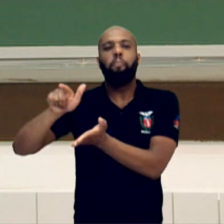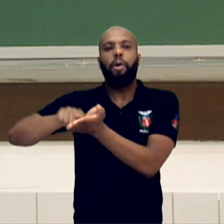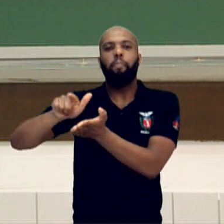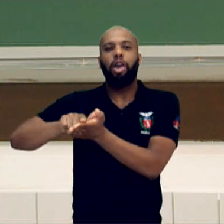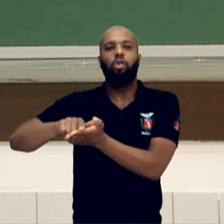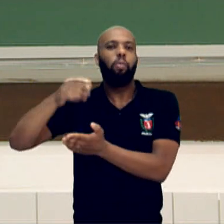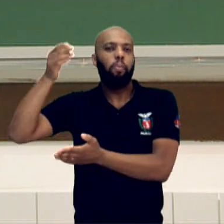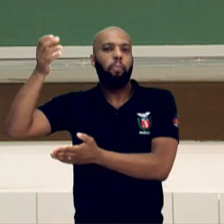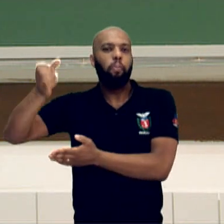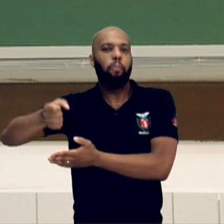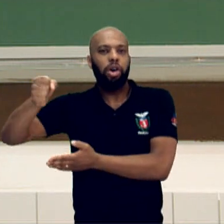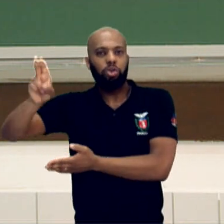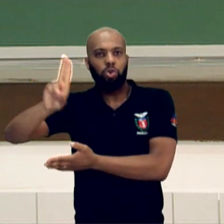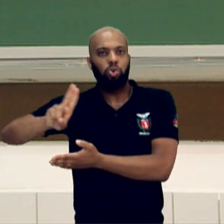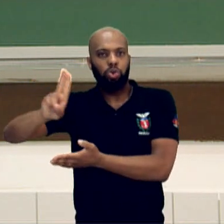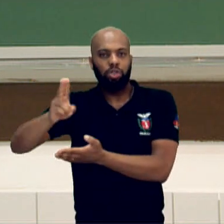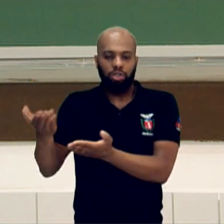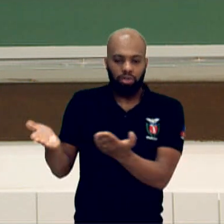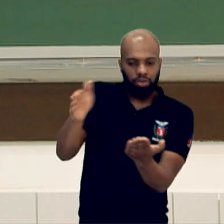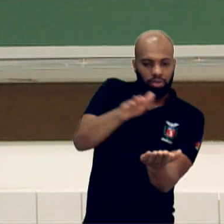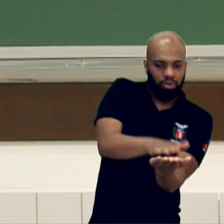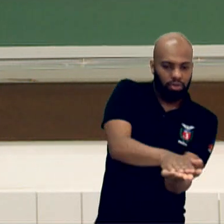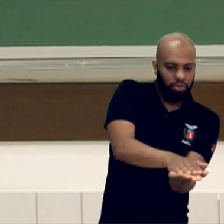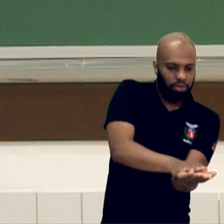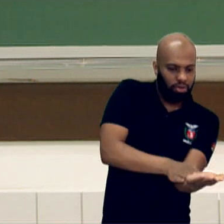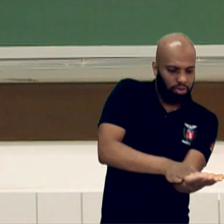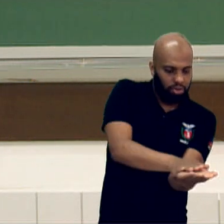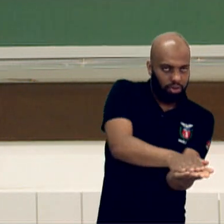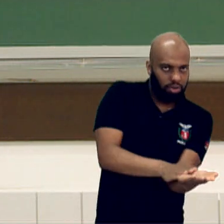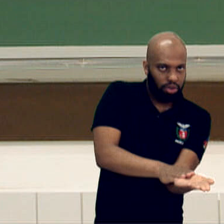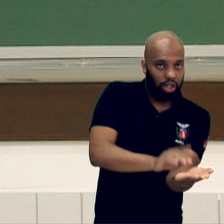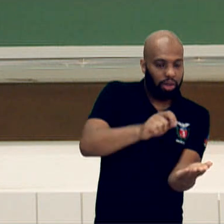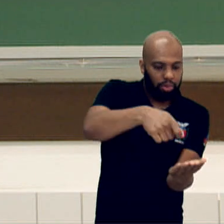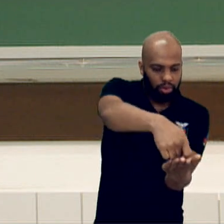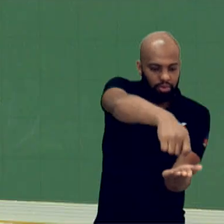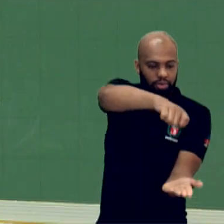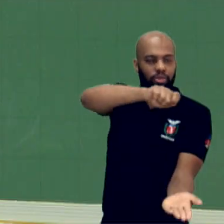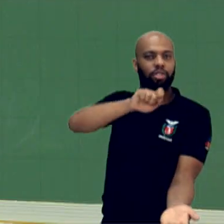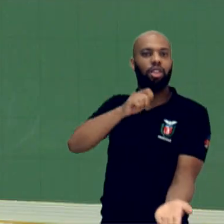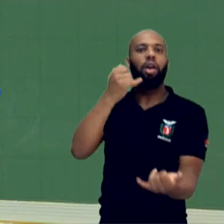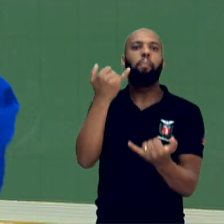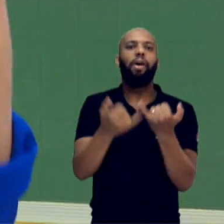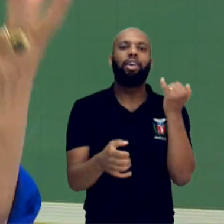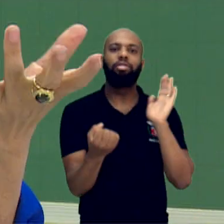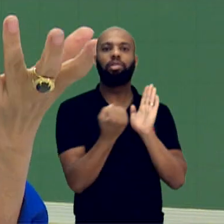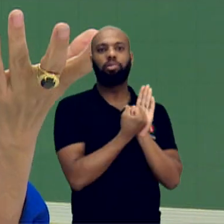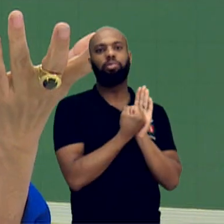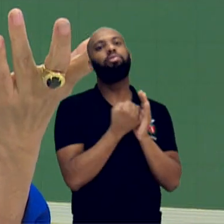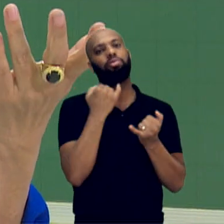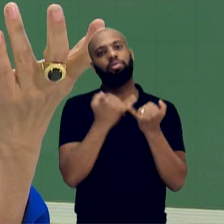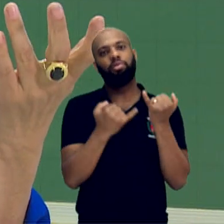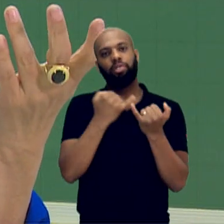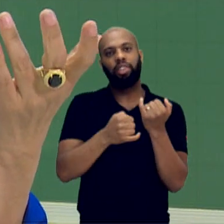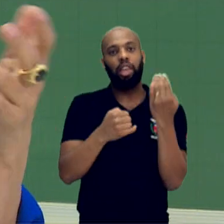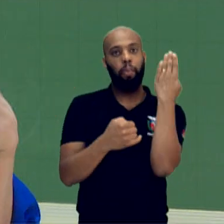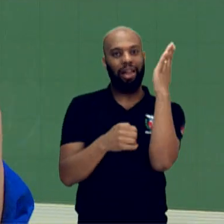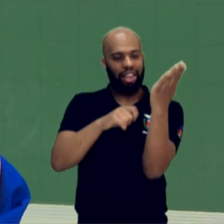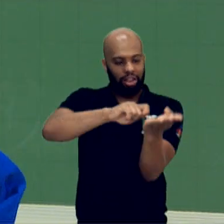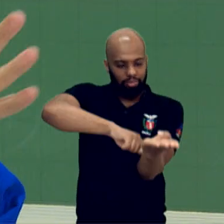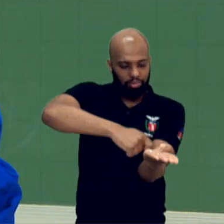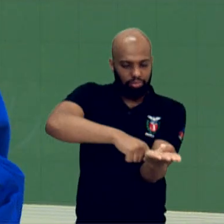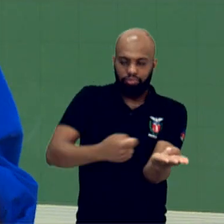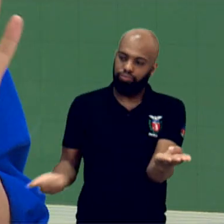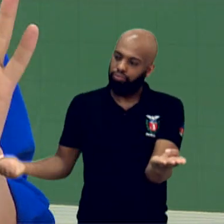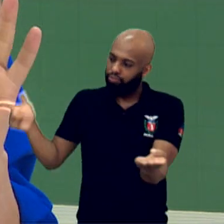fazer a capinha, e cola. E tira com todo cuidado. Ele vai ficar um carimbo similar à xilogravura. É